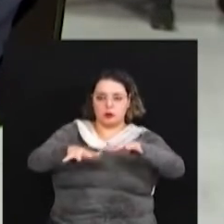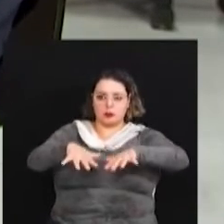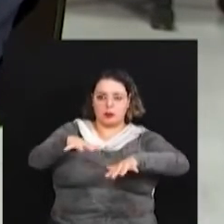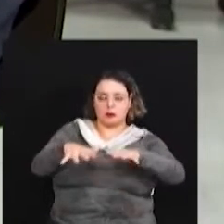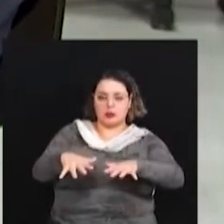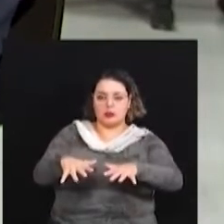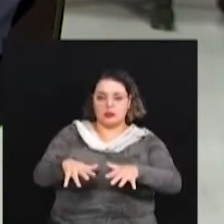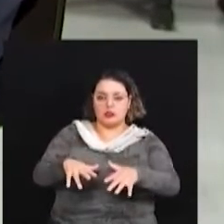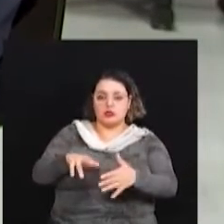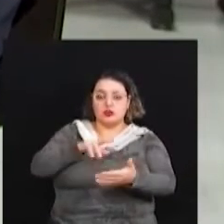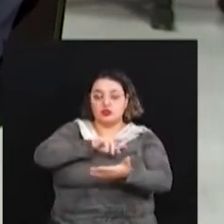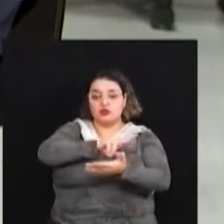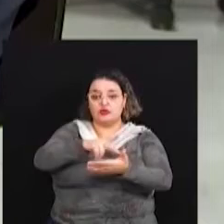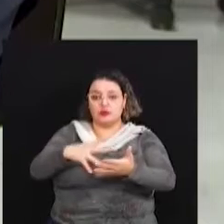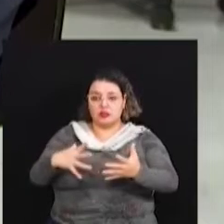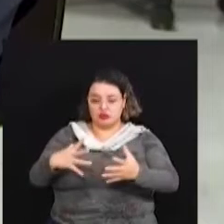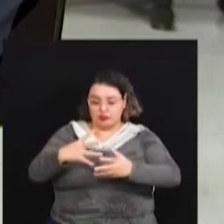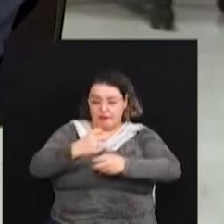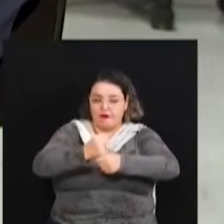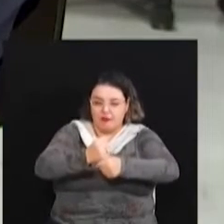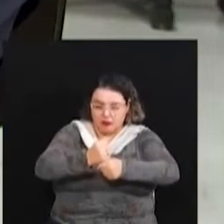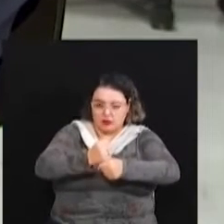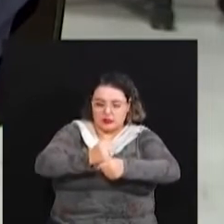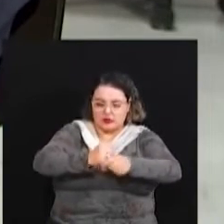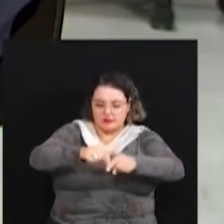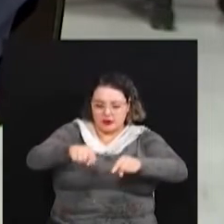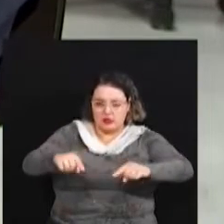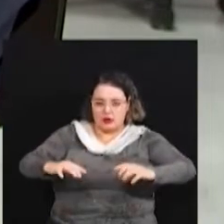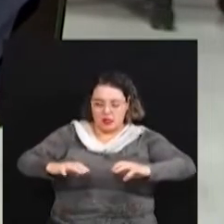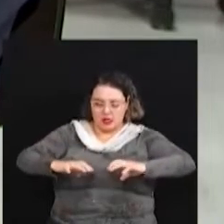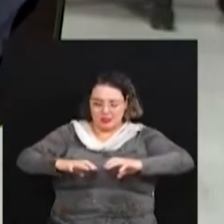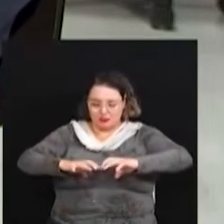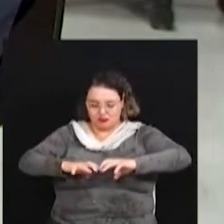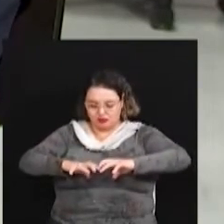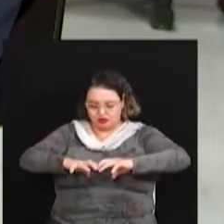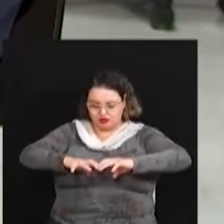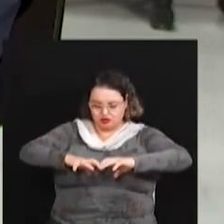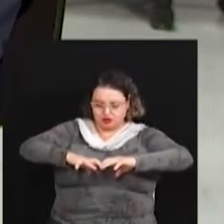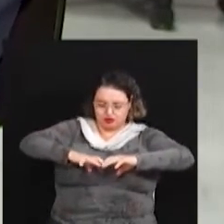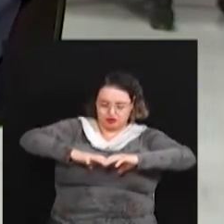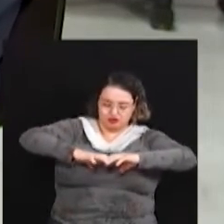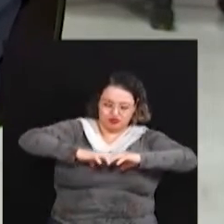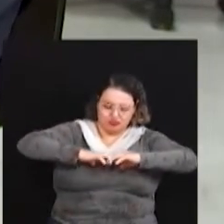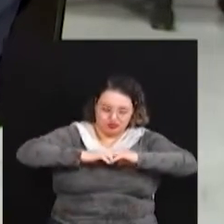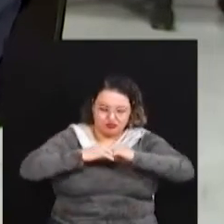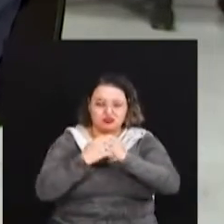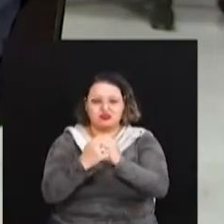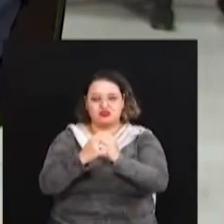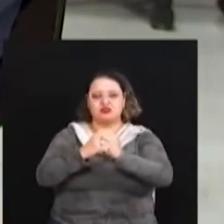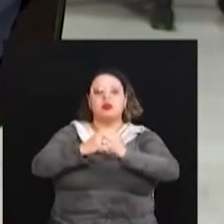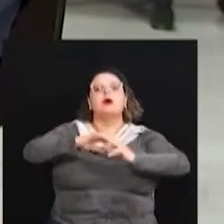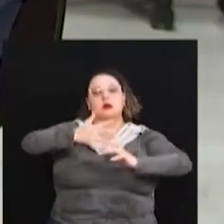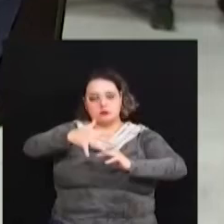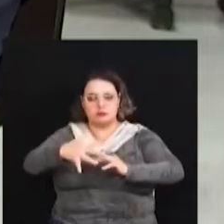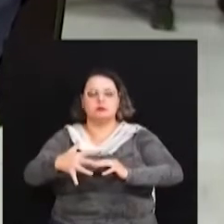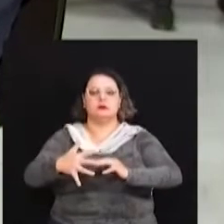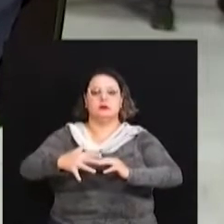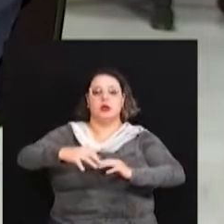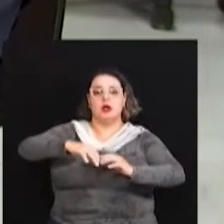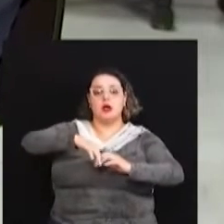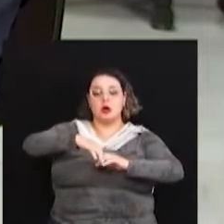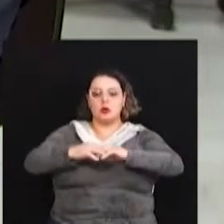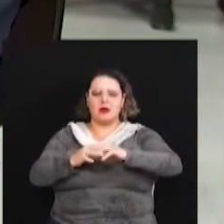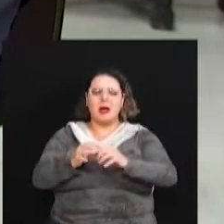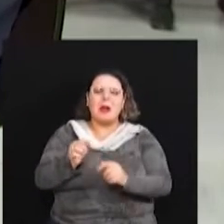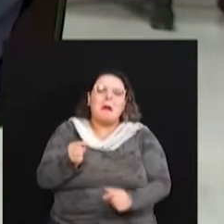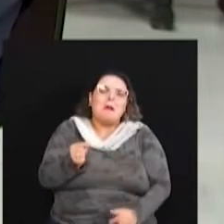resultado de um acúmulo de tensões, de força, no encontro de duas placas, na junção de duas placas. E essa movimentação